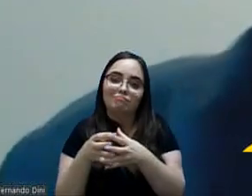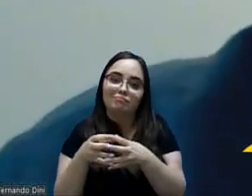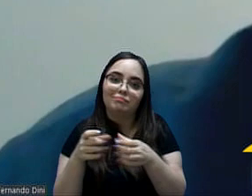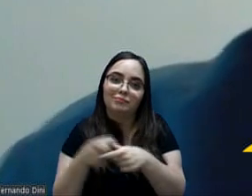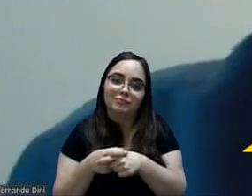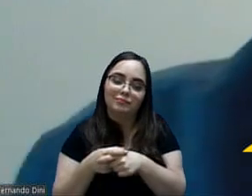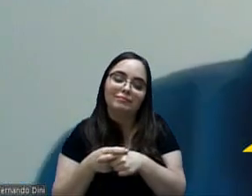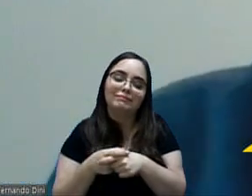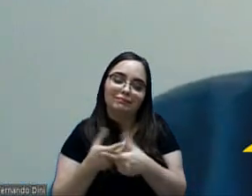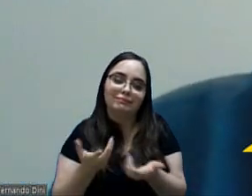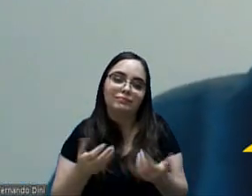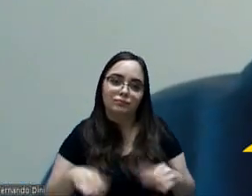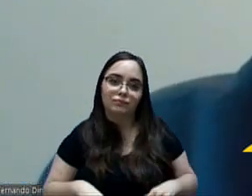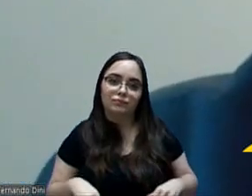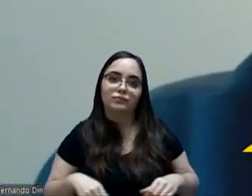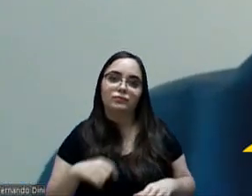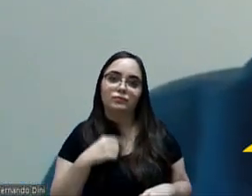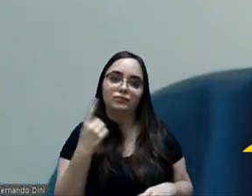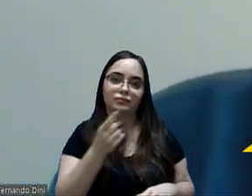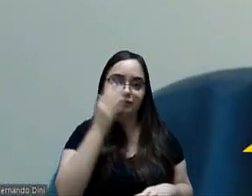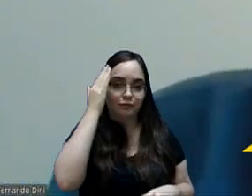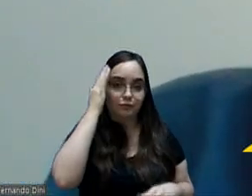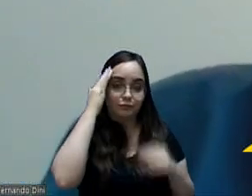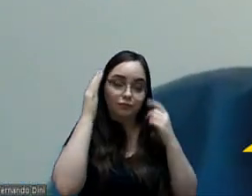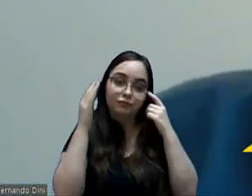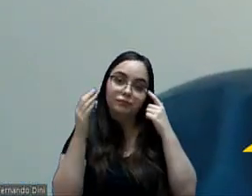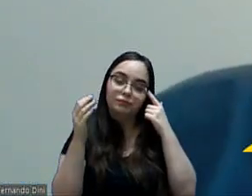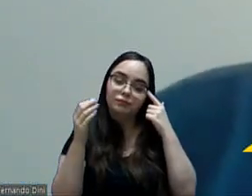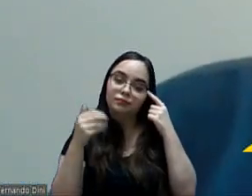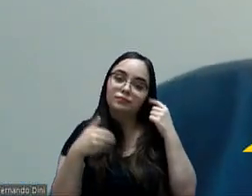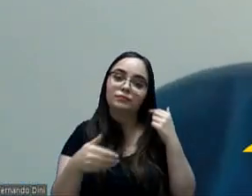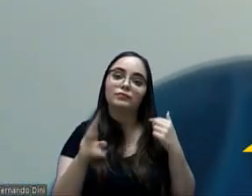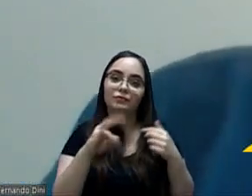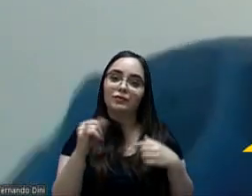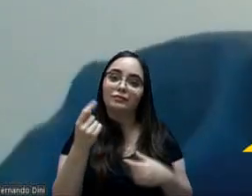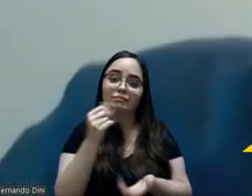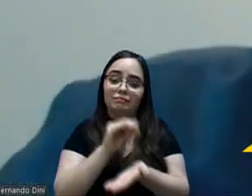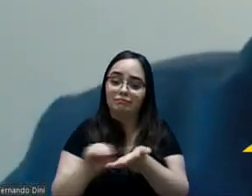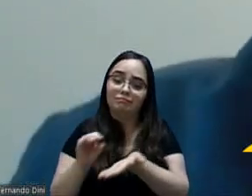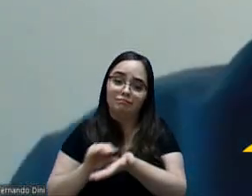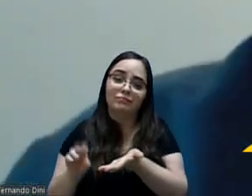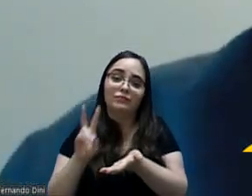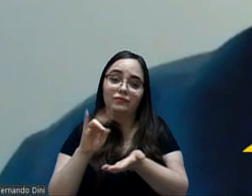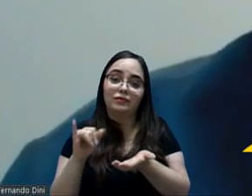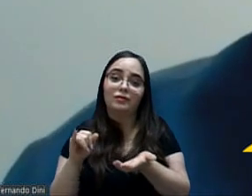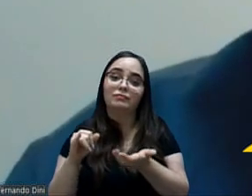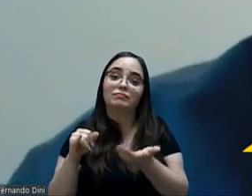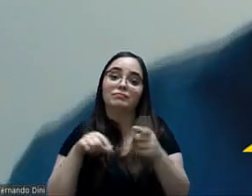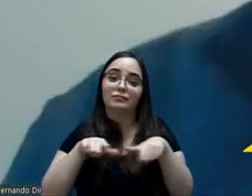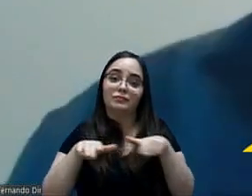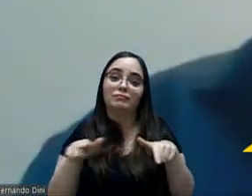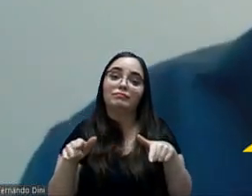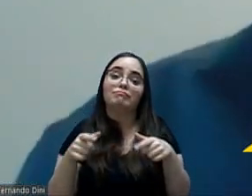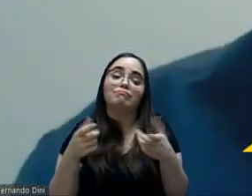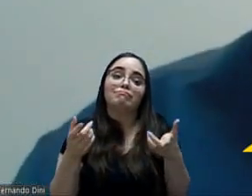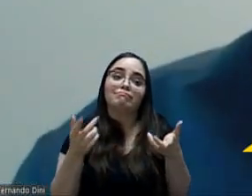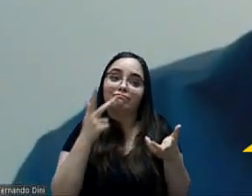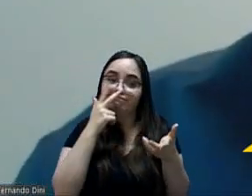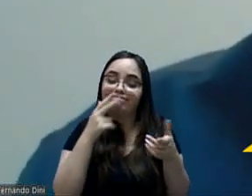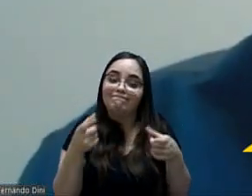nós sabemos que as entidades, elas vão perder e perder muito o serviço, vai ficar capengo,